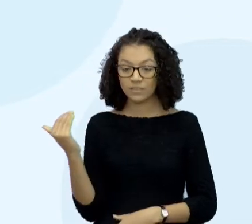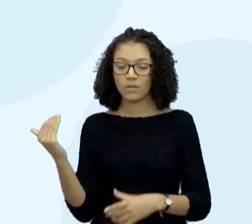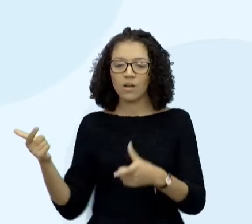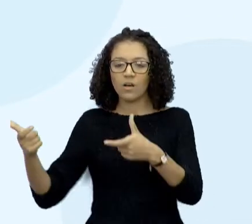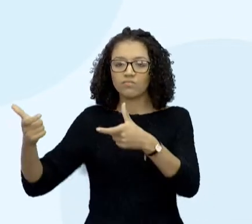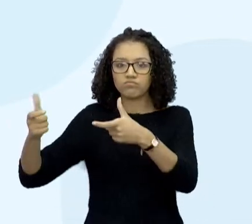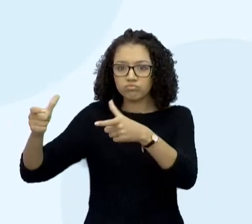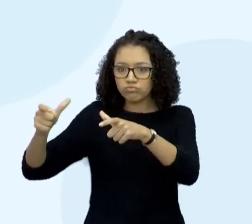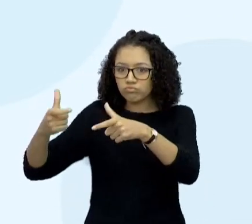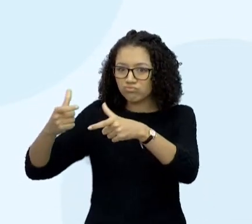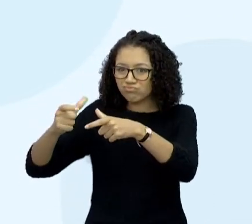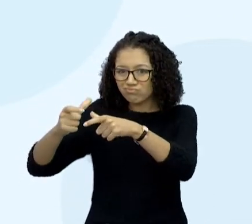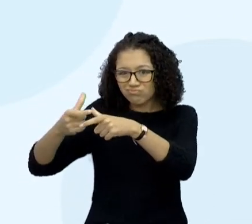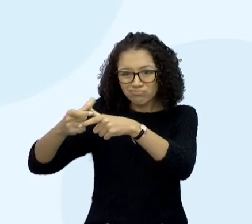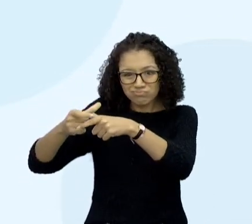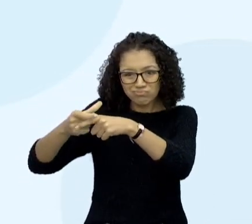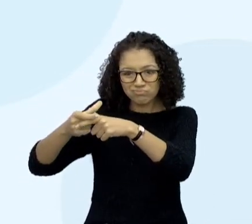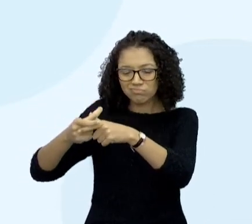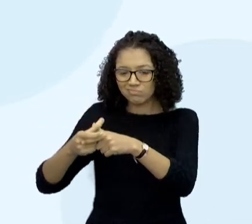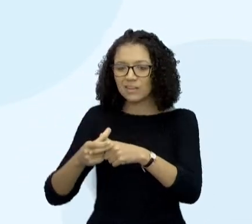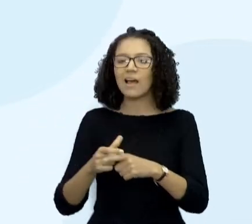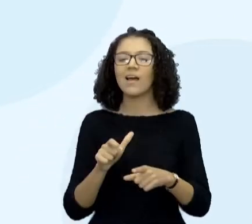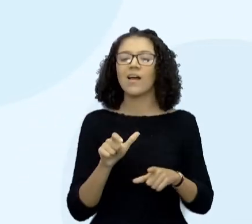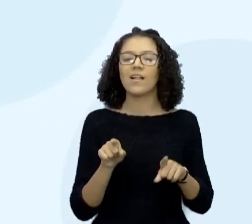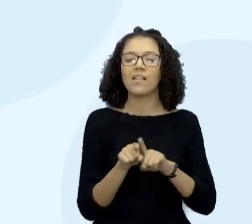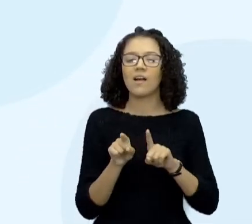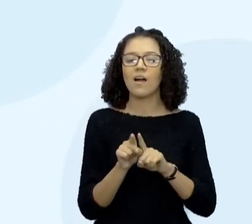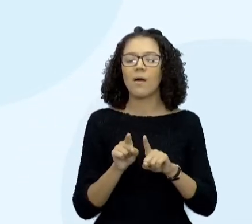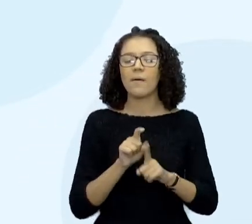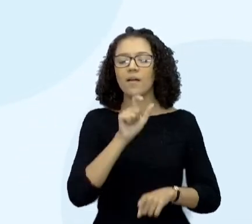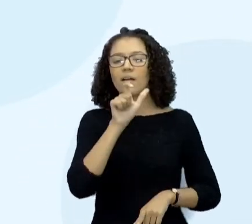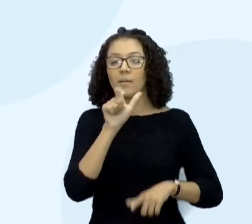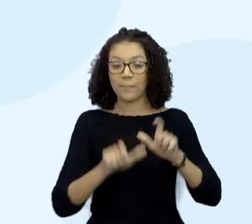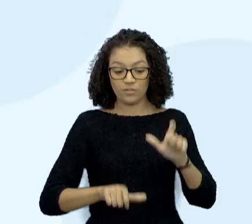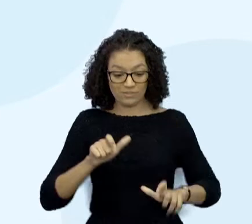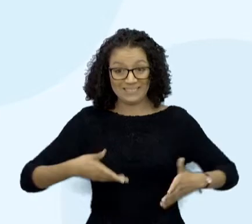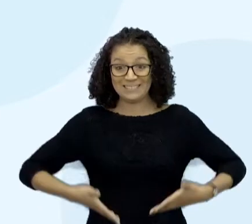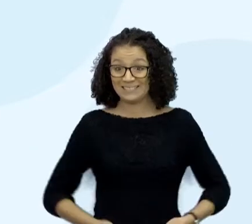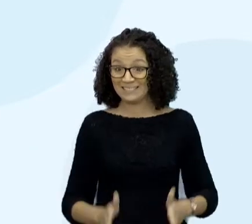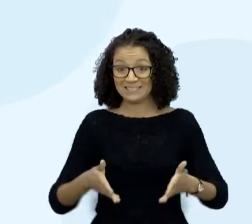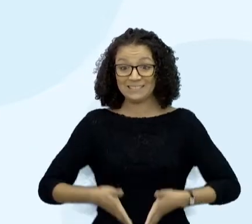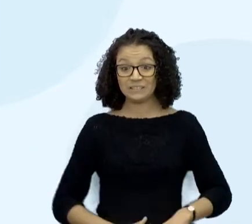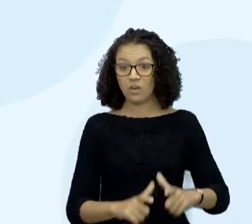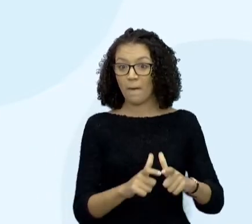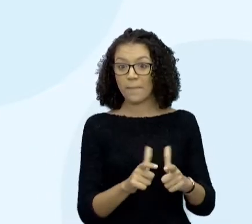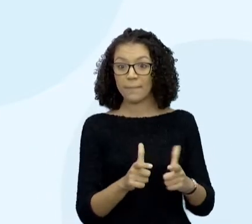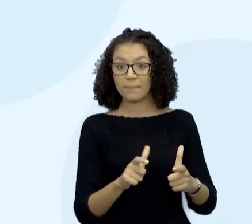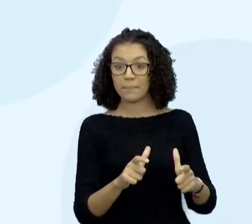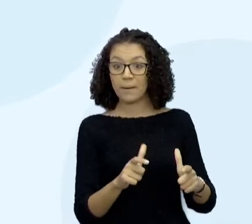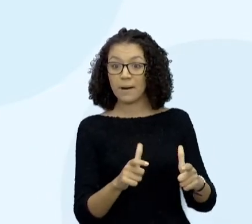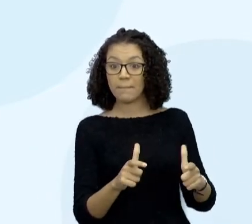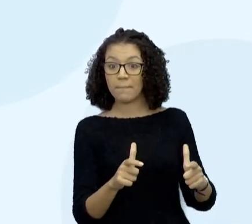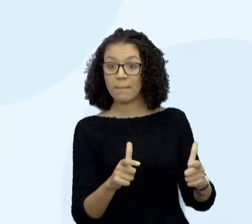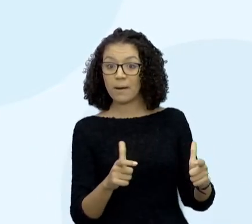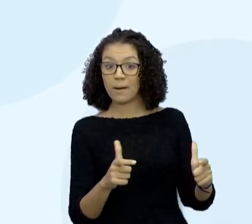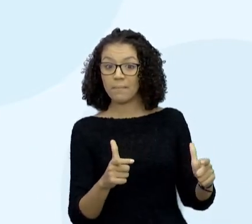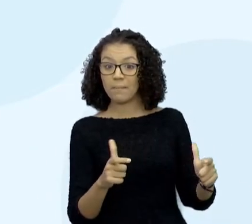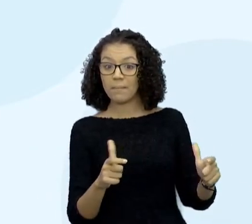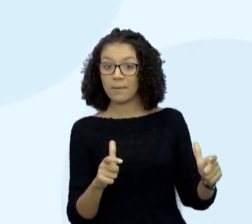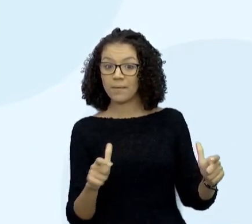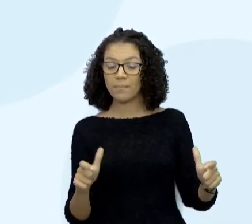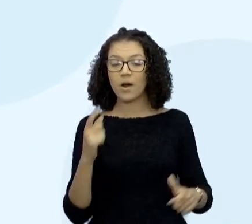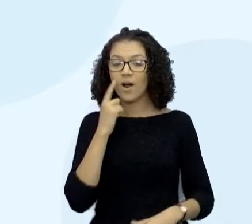queda, mas, né, já chegando numa lentidão maior nessa queda, e o crescimento vai